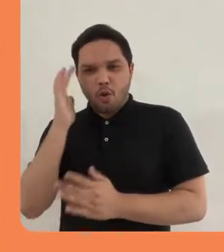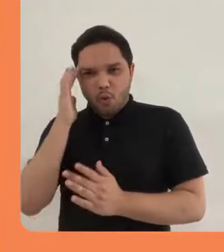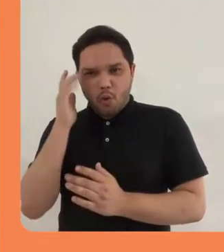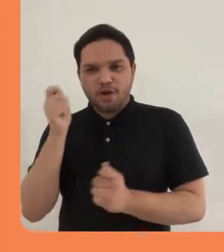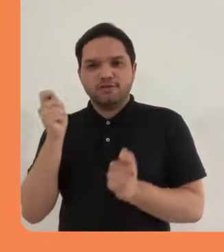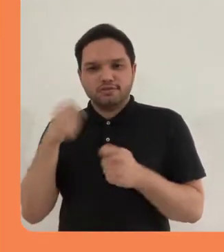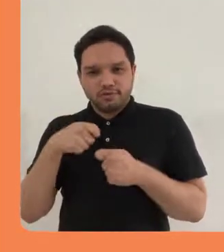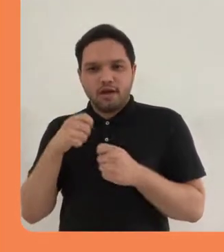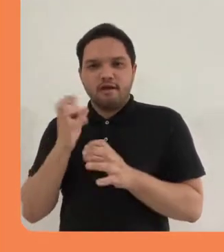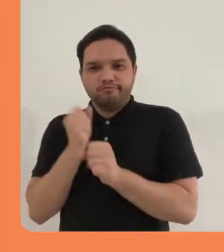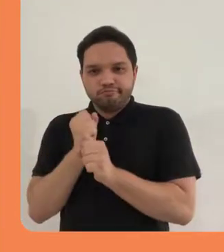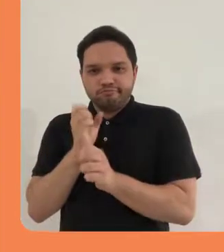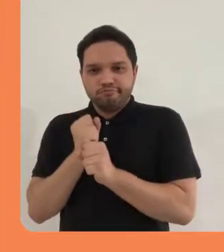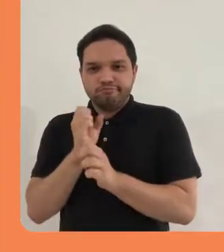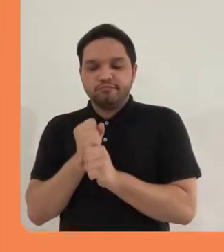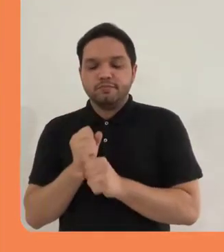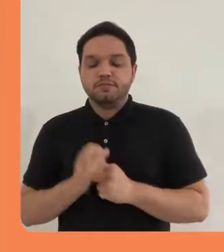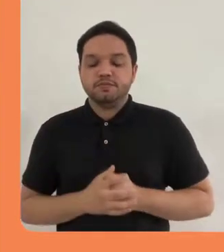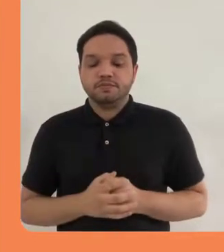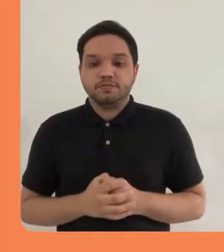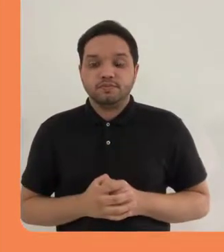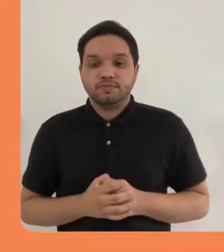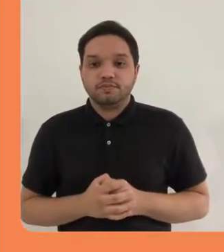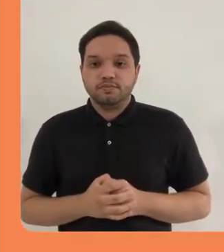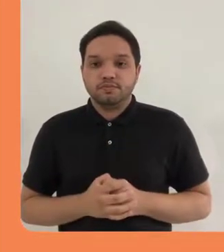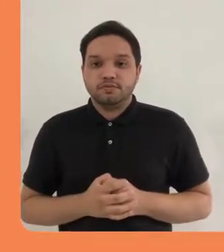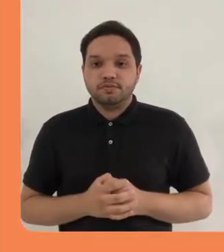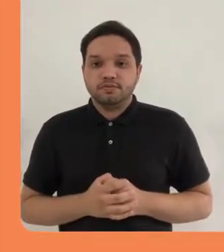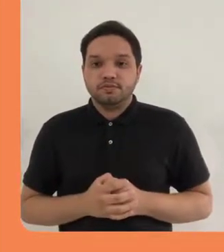tutoriais, acredito que também valha pontos.